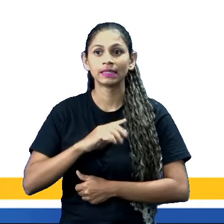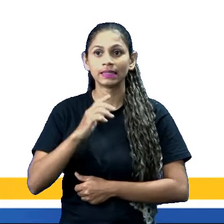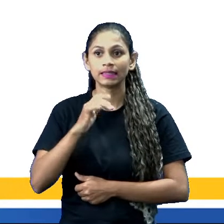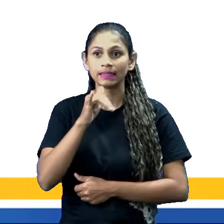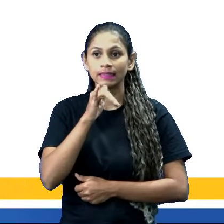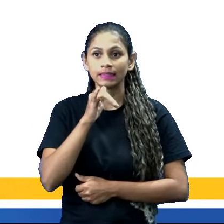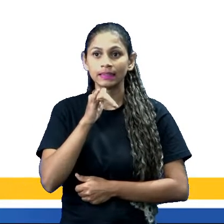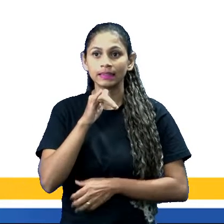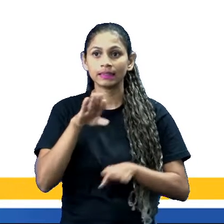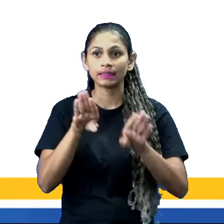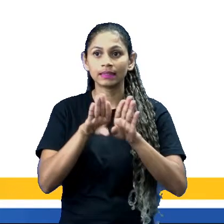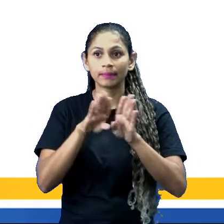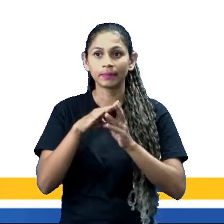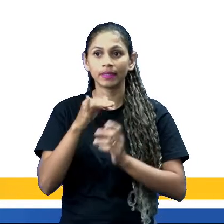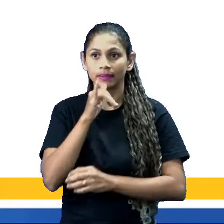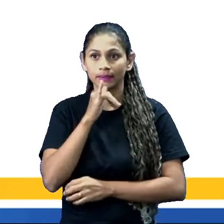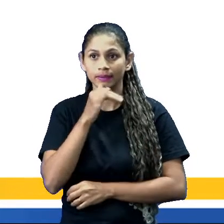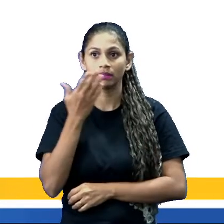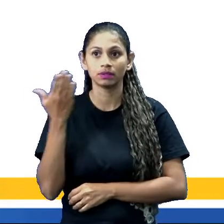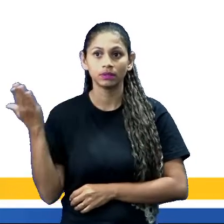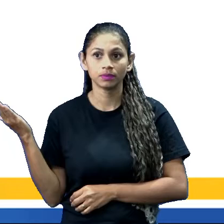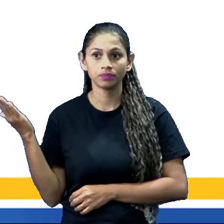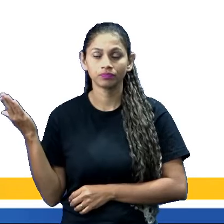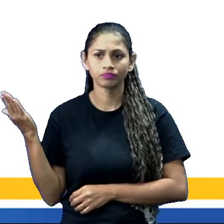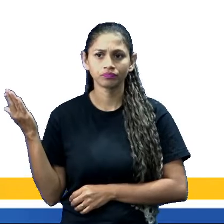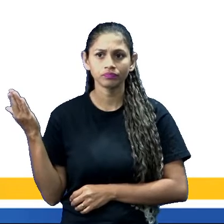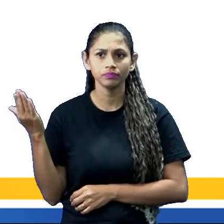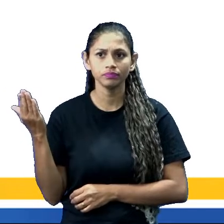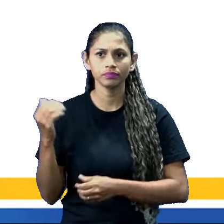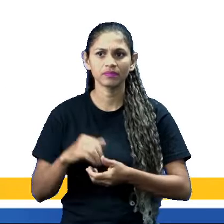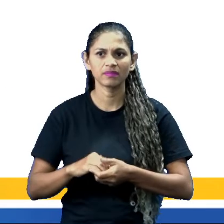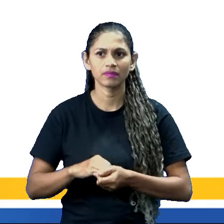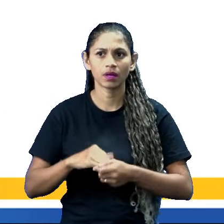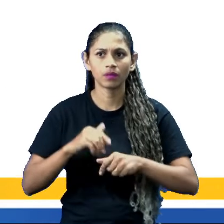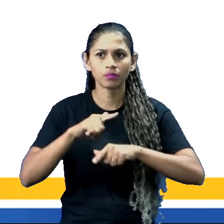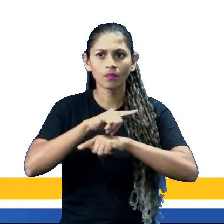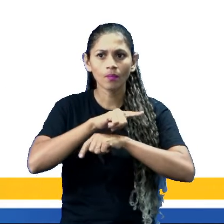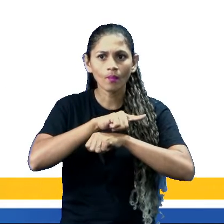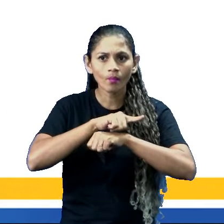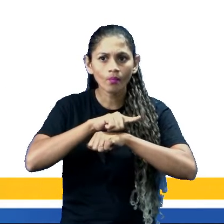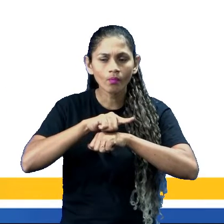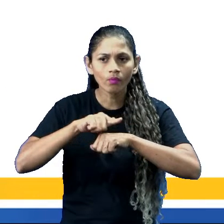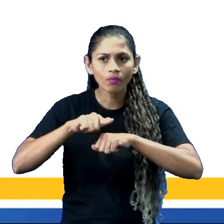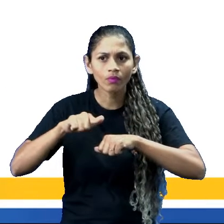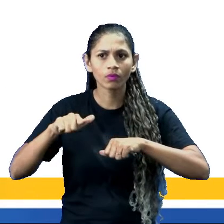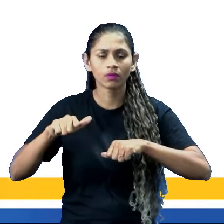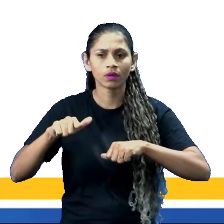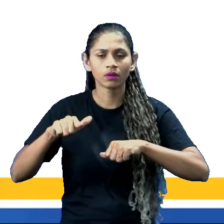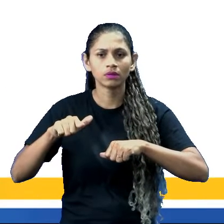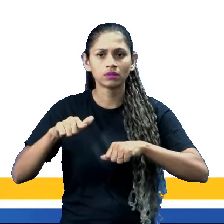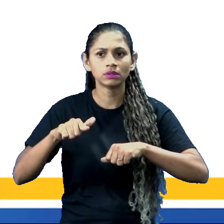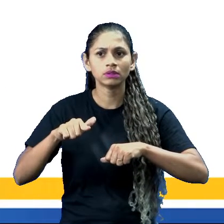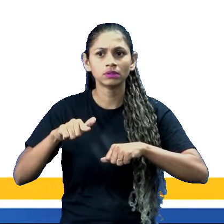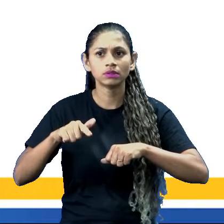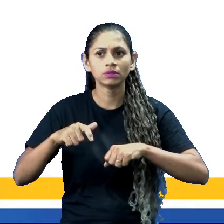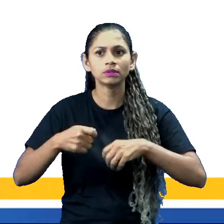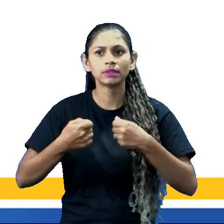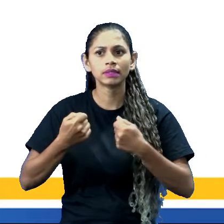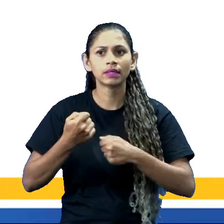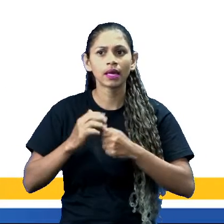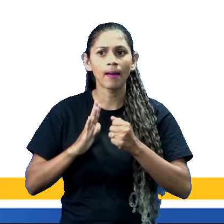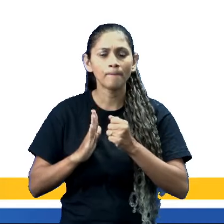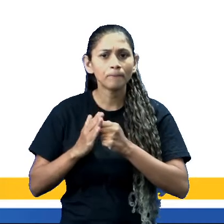tem as capelas, né, de segurança química. Então uma capela, ela tem o quê? Ela tem a função de proteger a pessoa que vai fazer